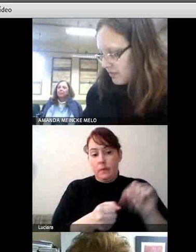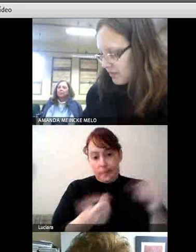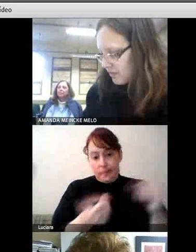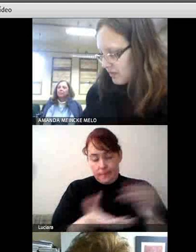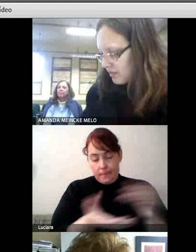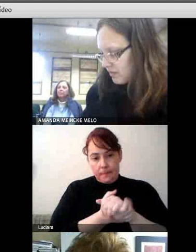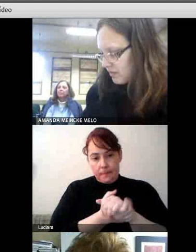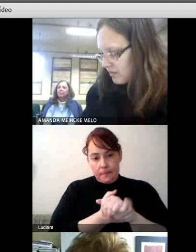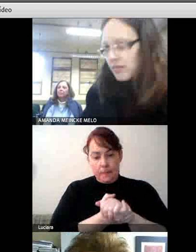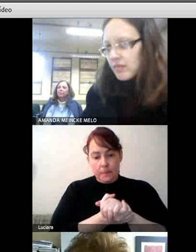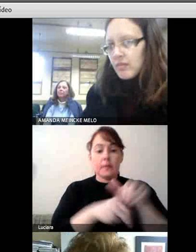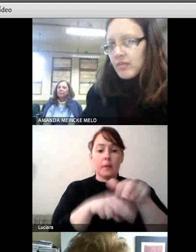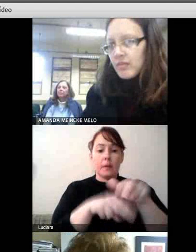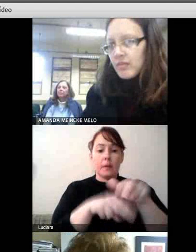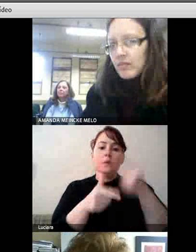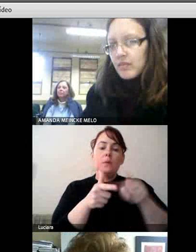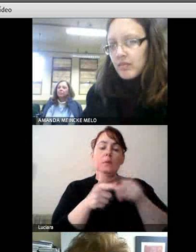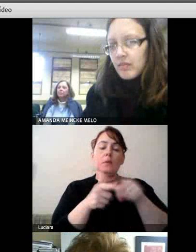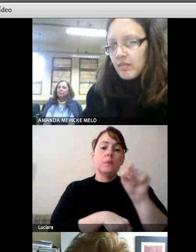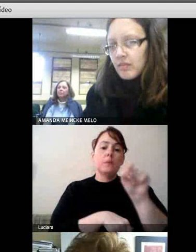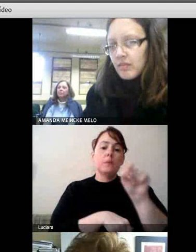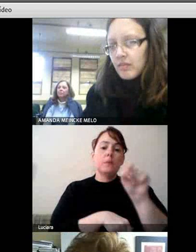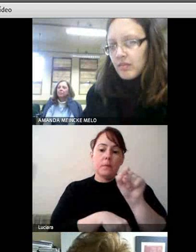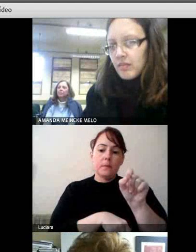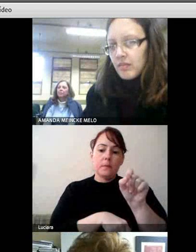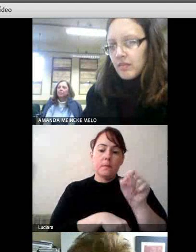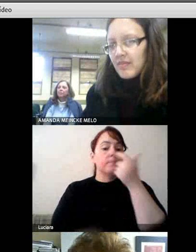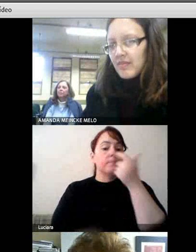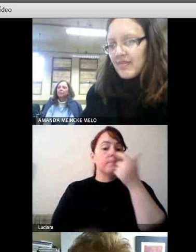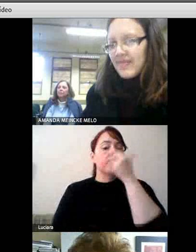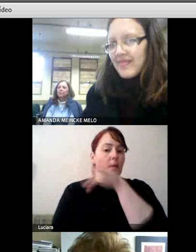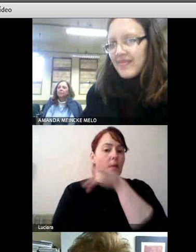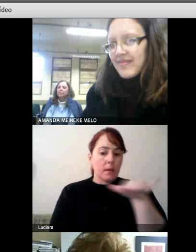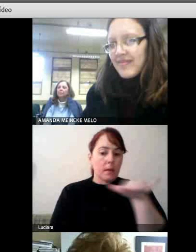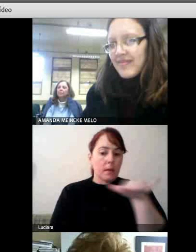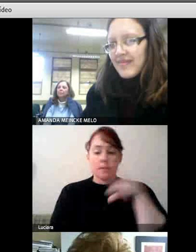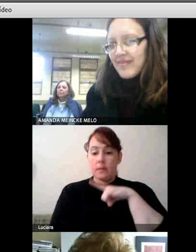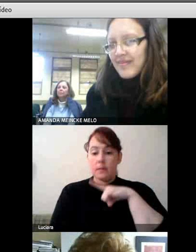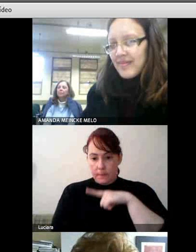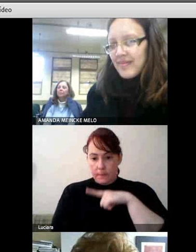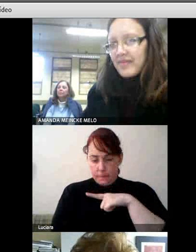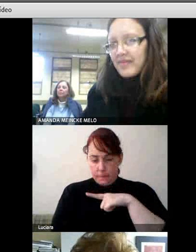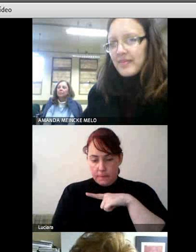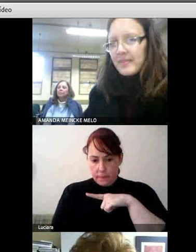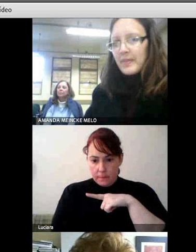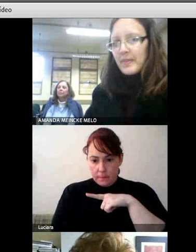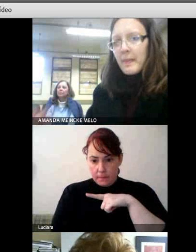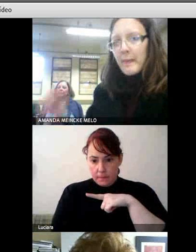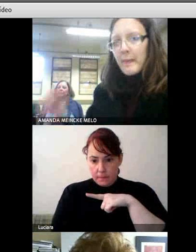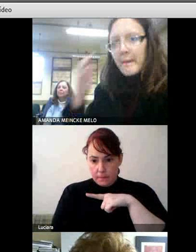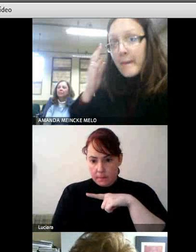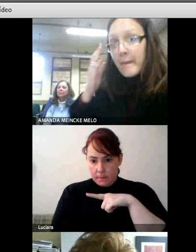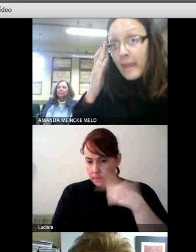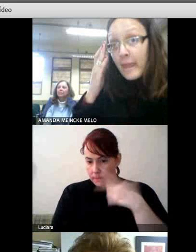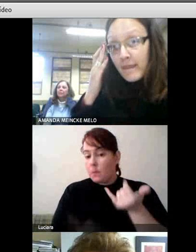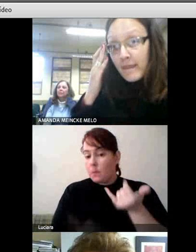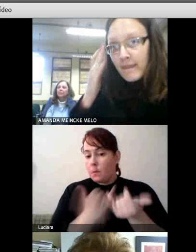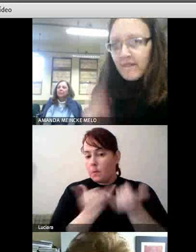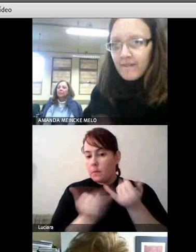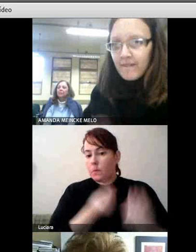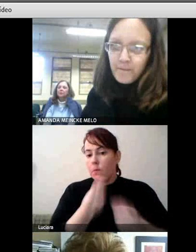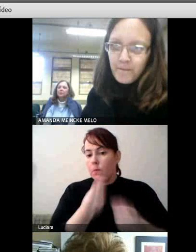restrição de população. Agora, se o professor diz que um fórum aberto